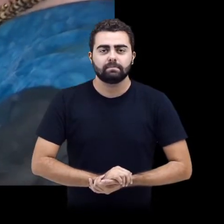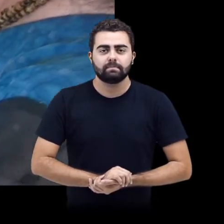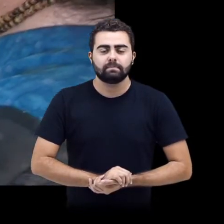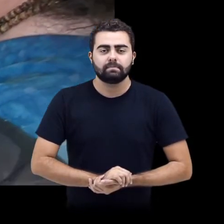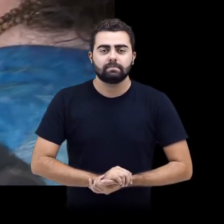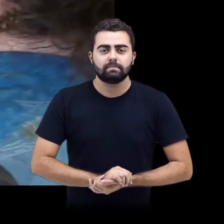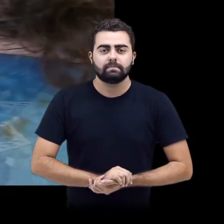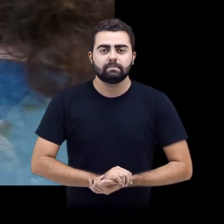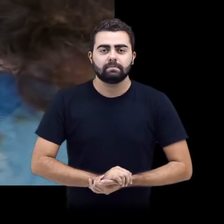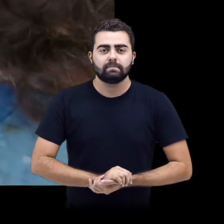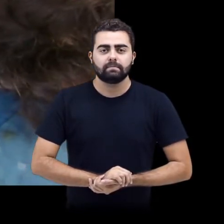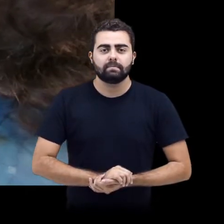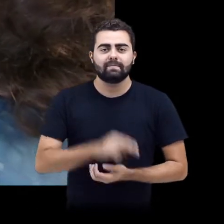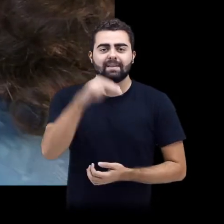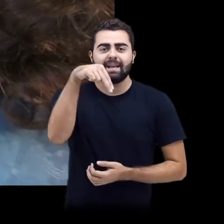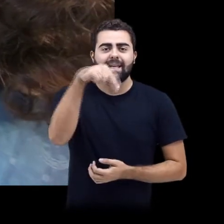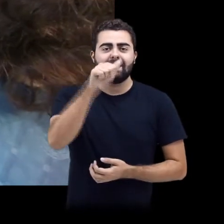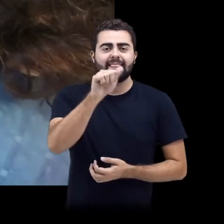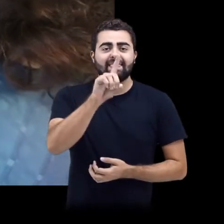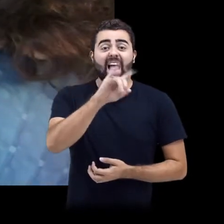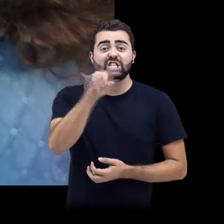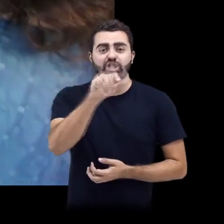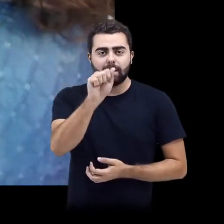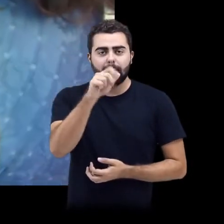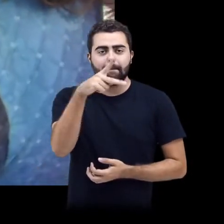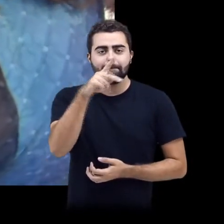Nádia Pereira tocando piano.